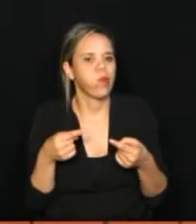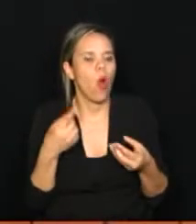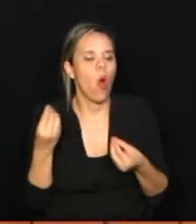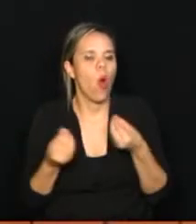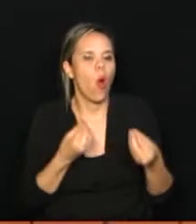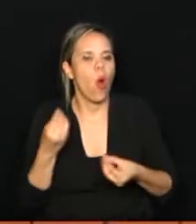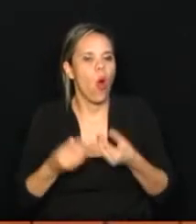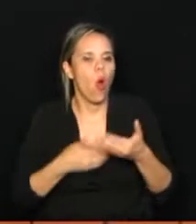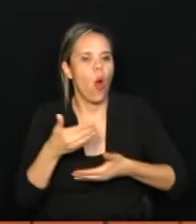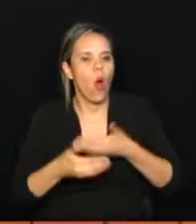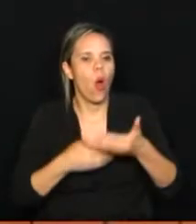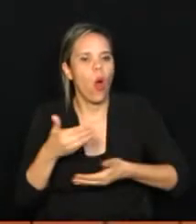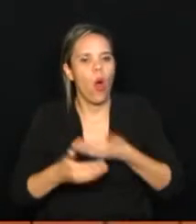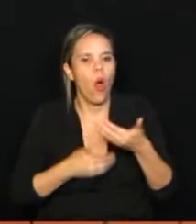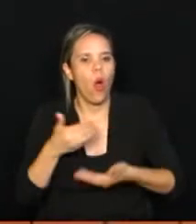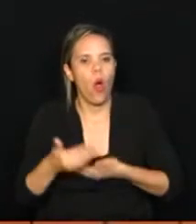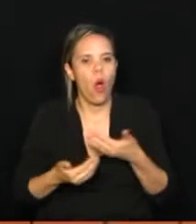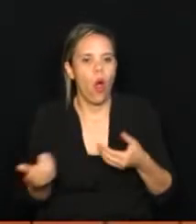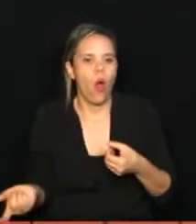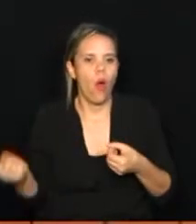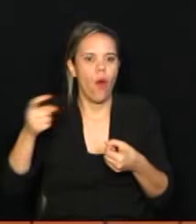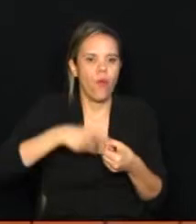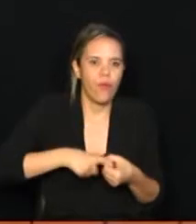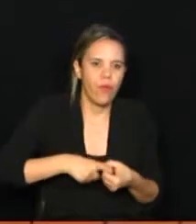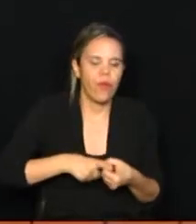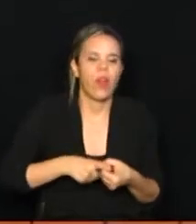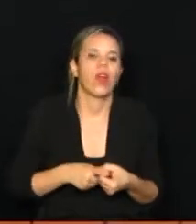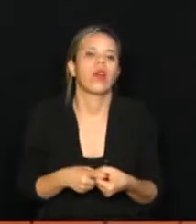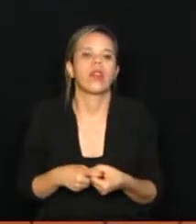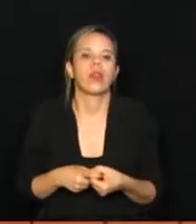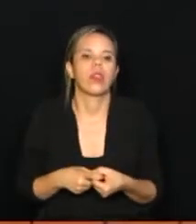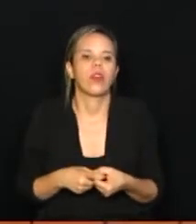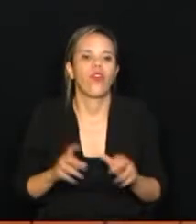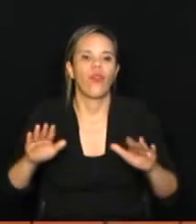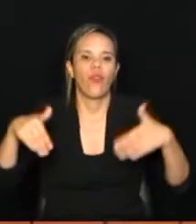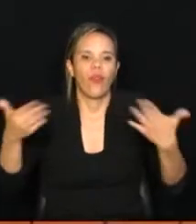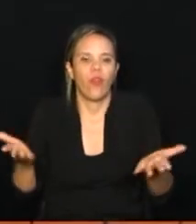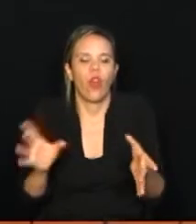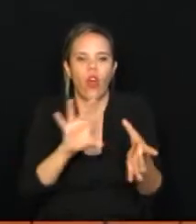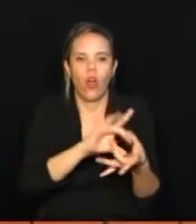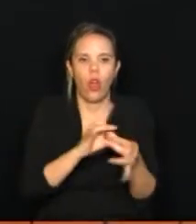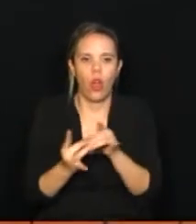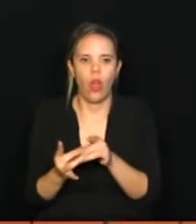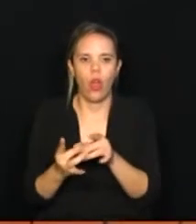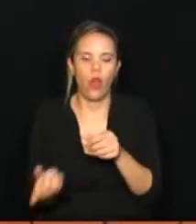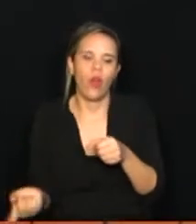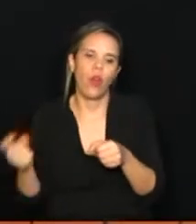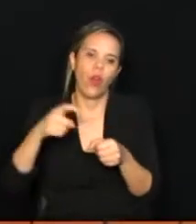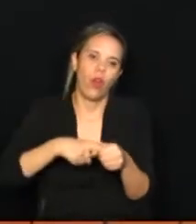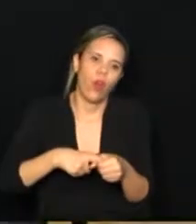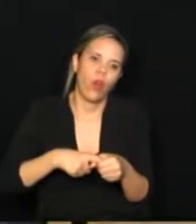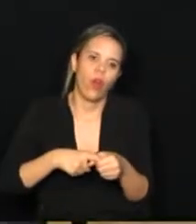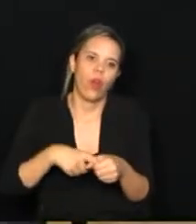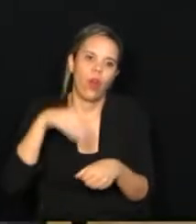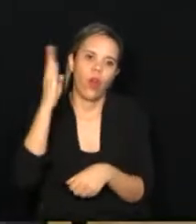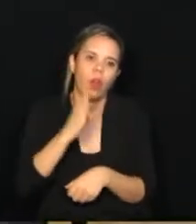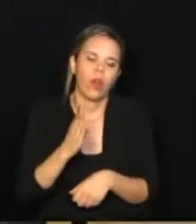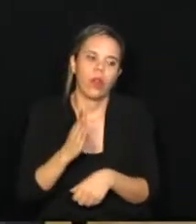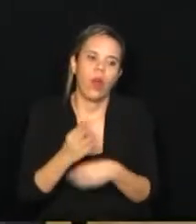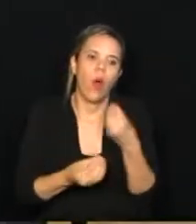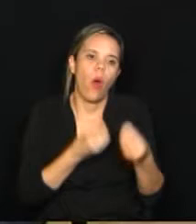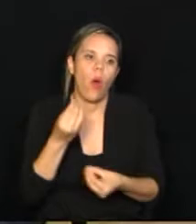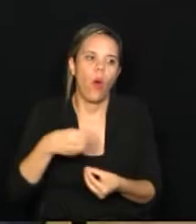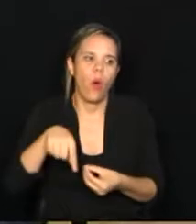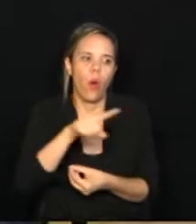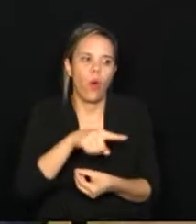tem sido esse processo de retomada? Ficou fora dos Jogos Olímpicos, você retornando à seleção brasileira. Como é que tem